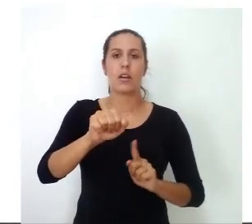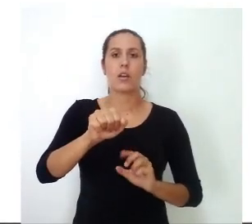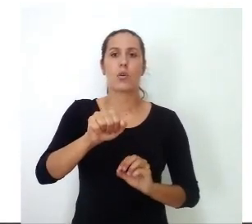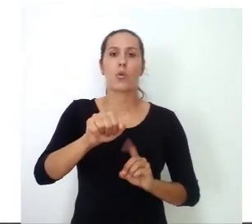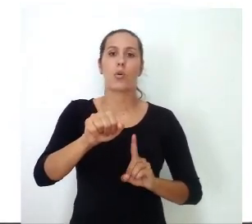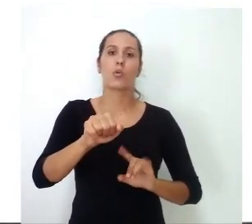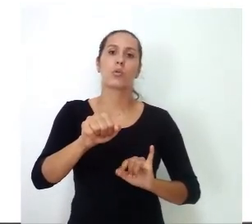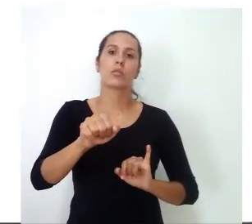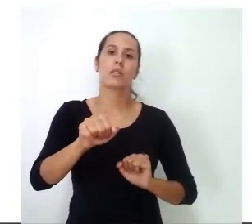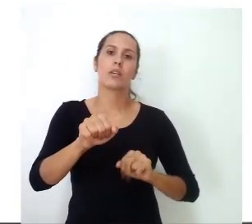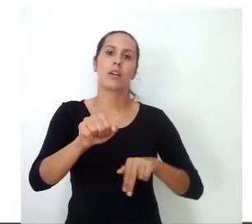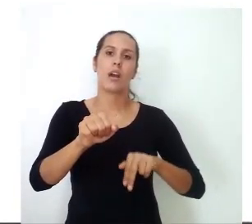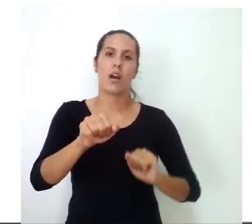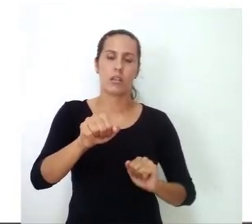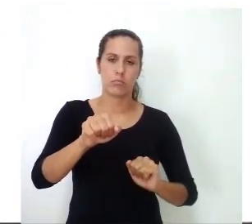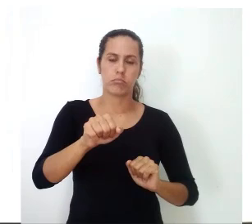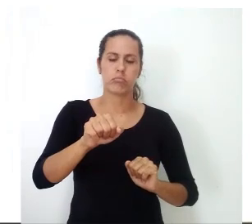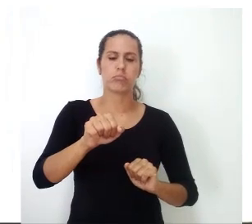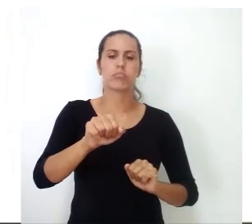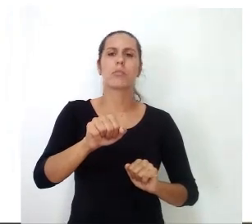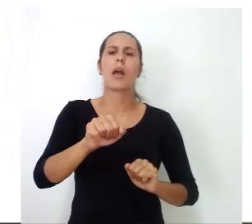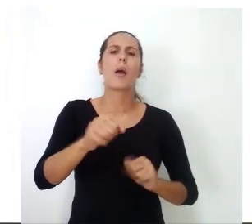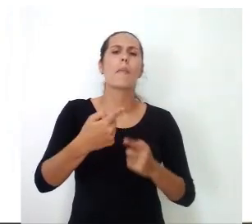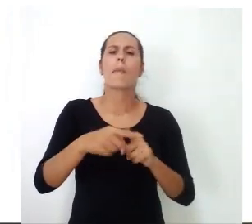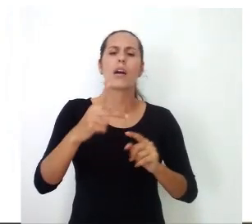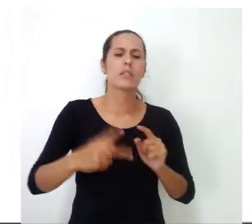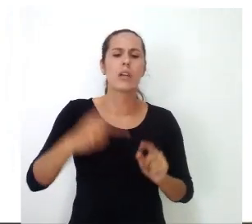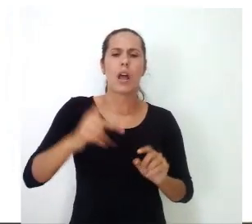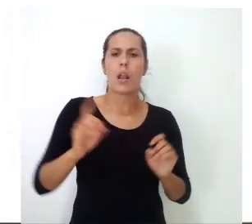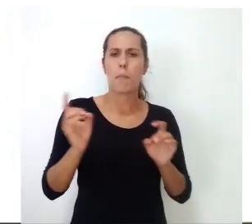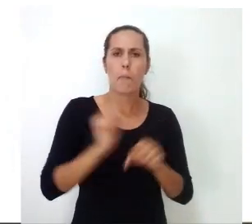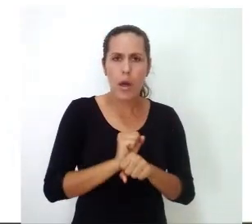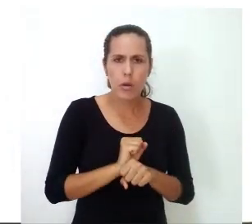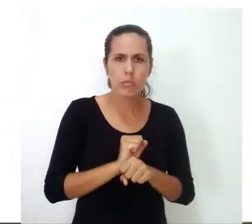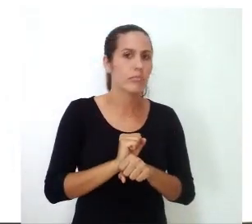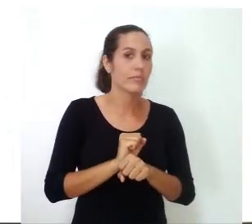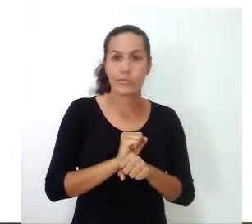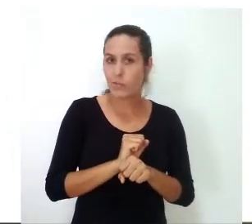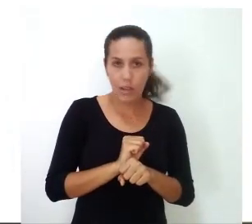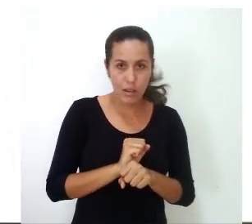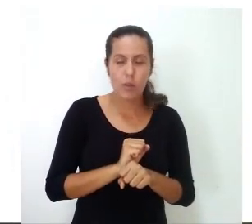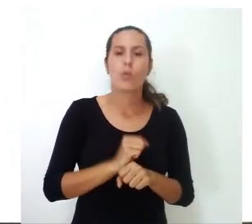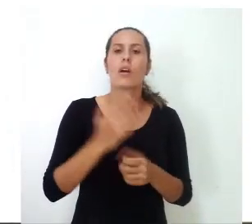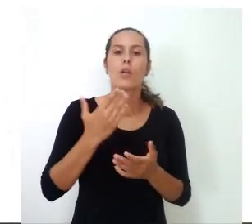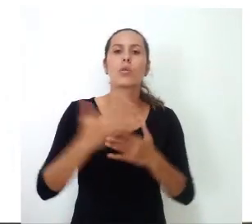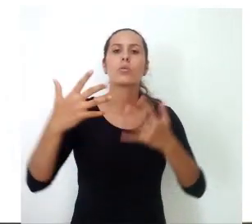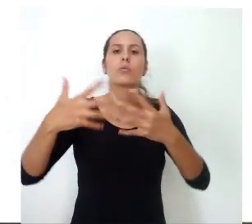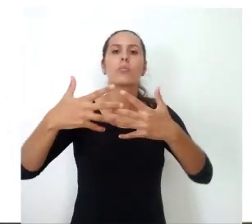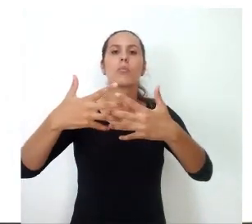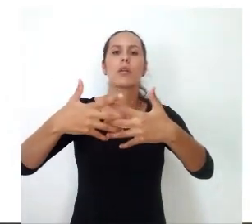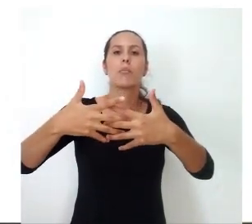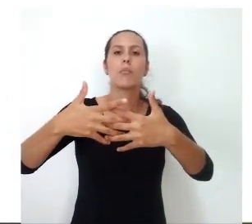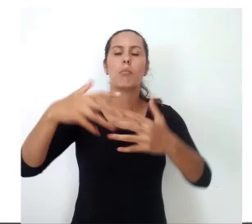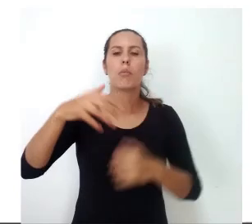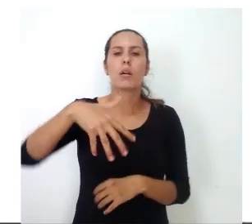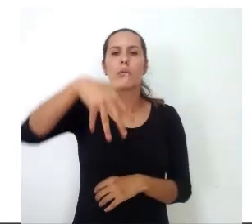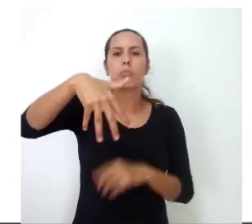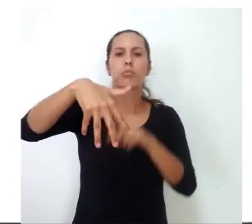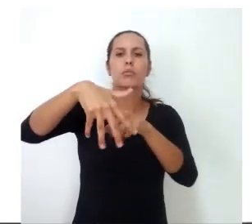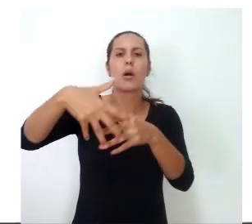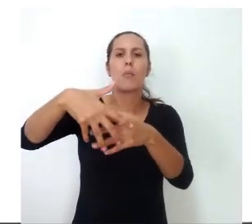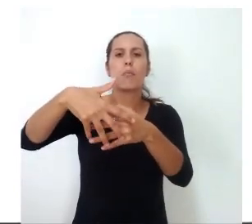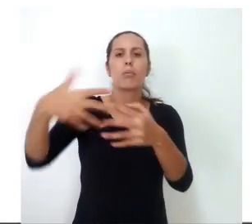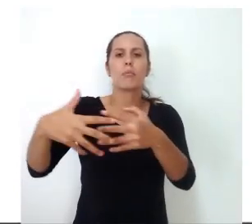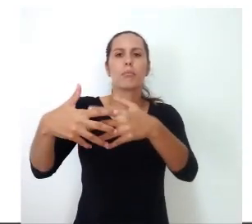esses continentes continuaram a se deslocar. Por quê? Porque ficam em cima de um substrato pastoso,